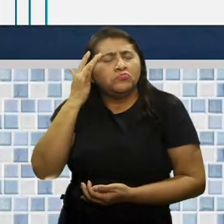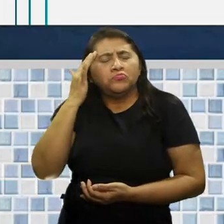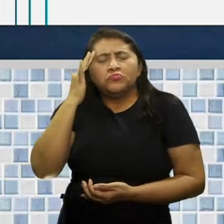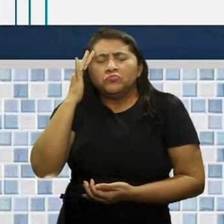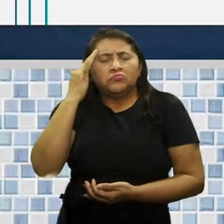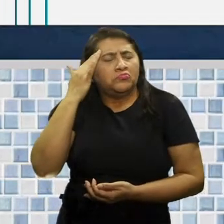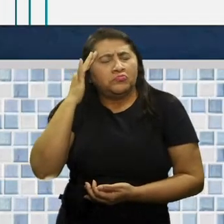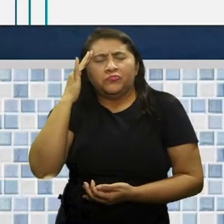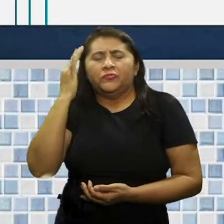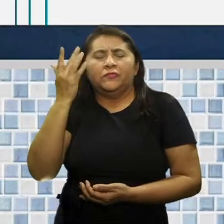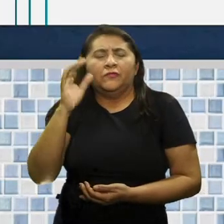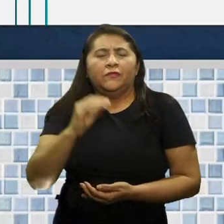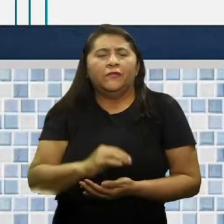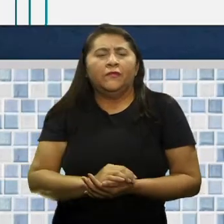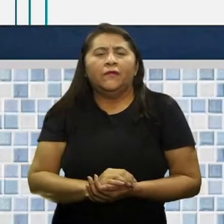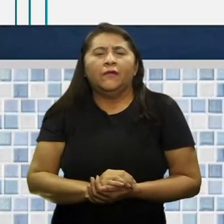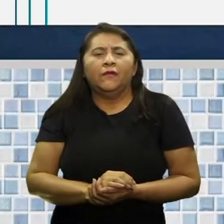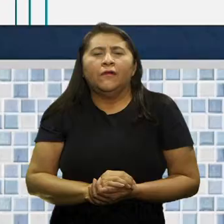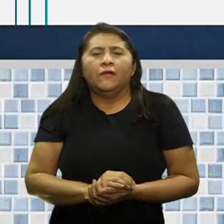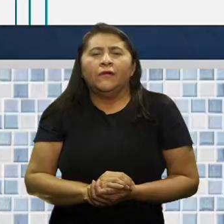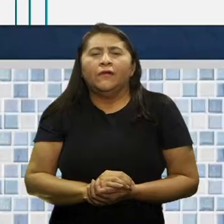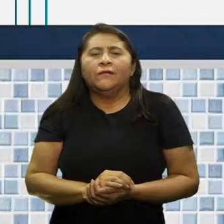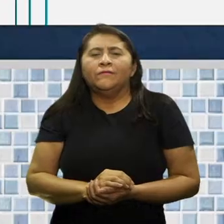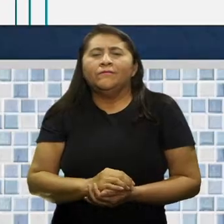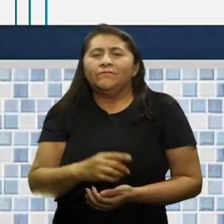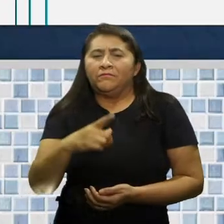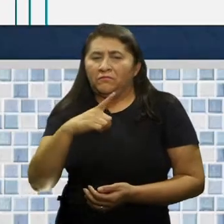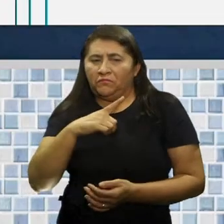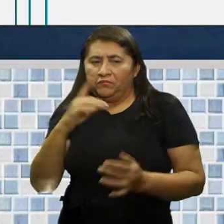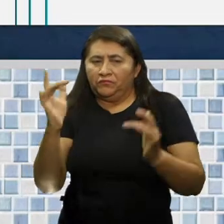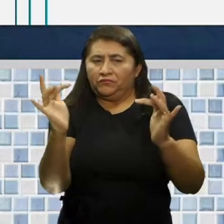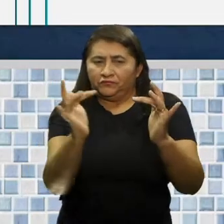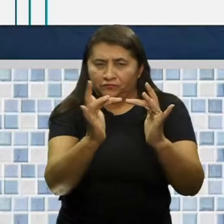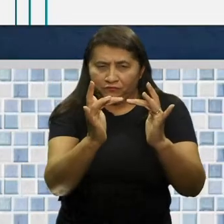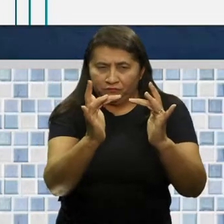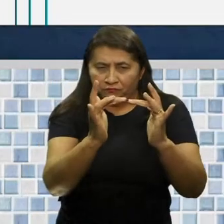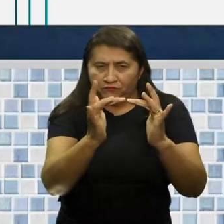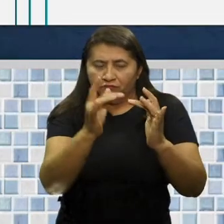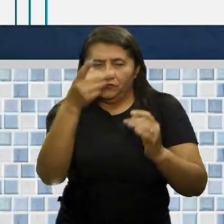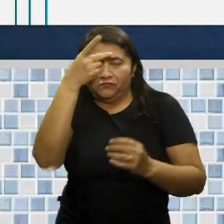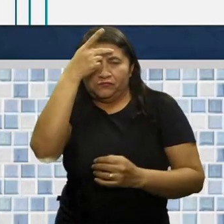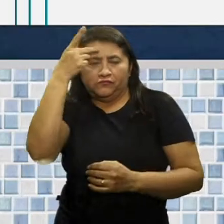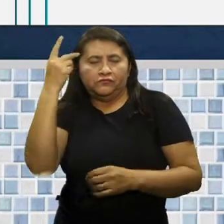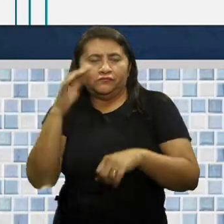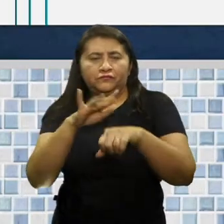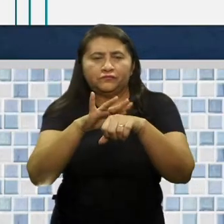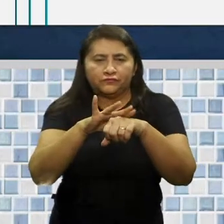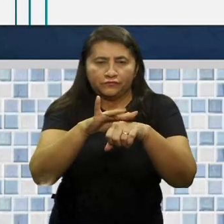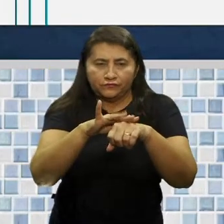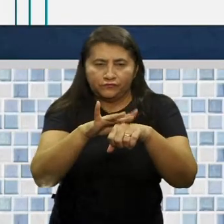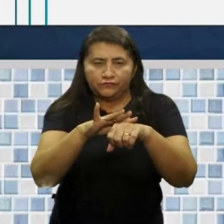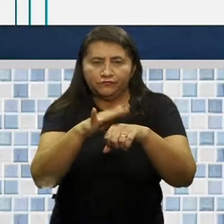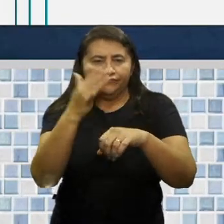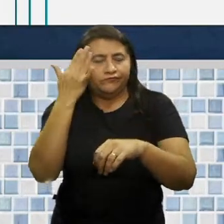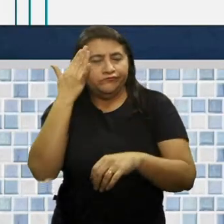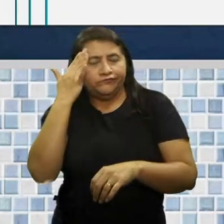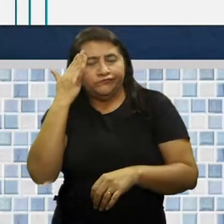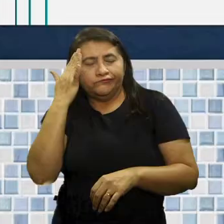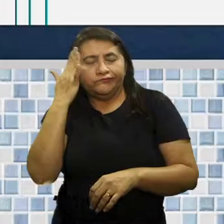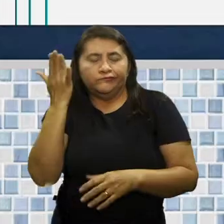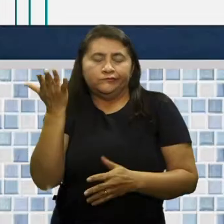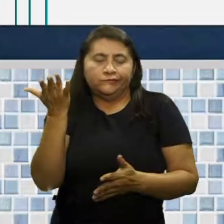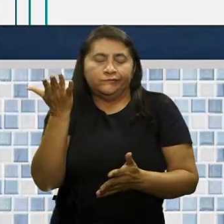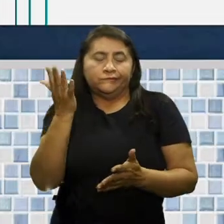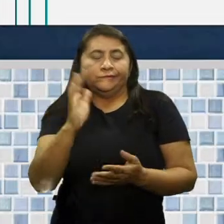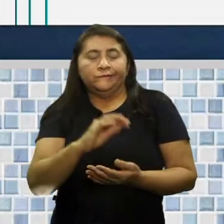gente deve fazer principalmente não manter contato com as pessoas que estão doentes. Como a gente não sabe, a gente